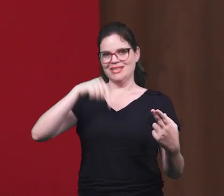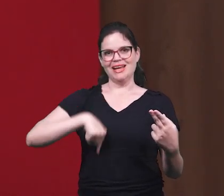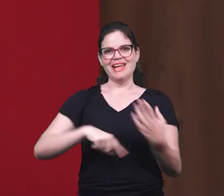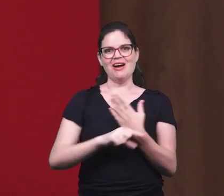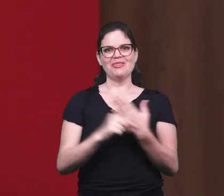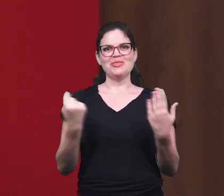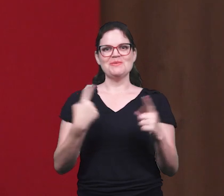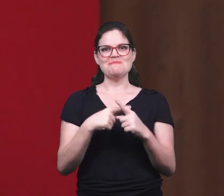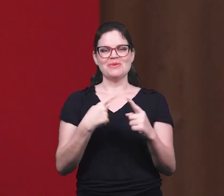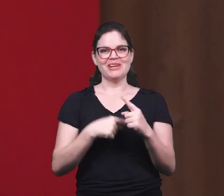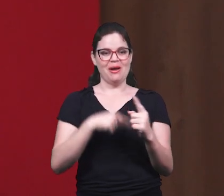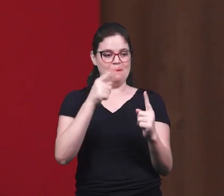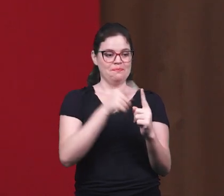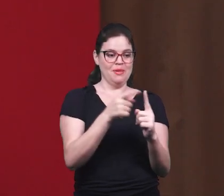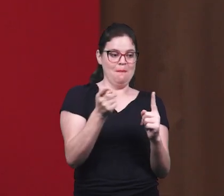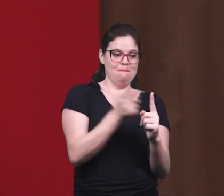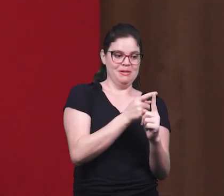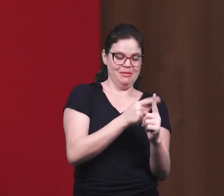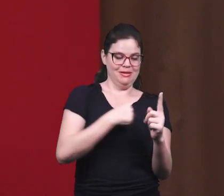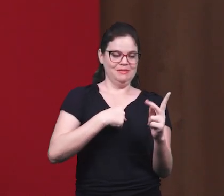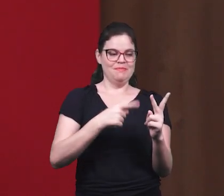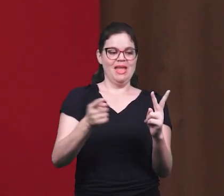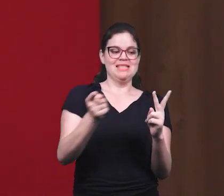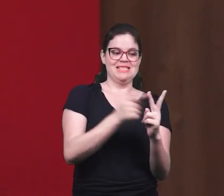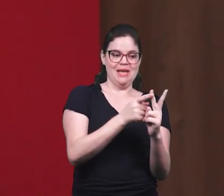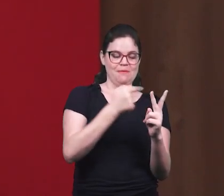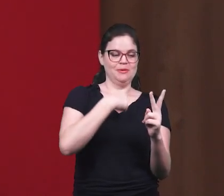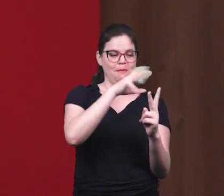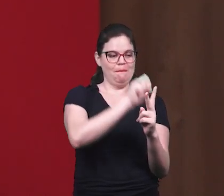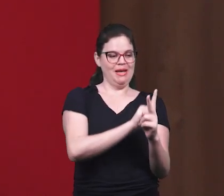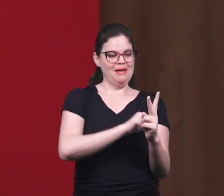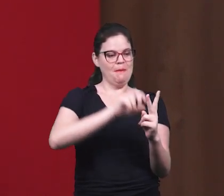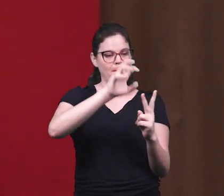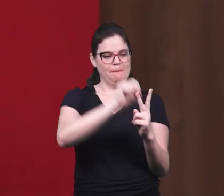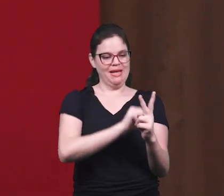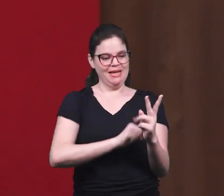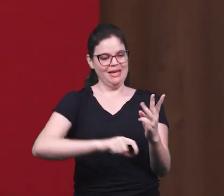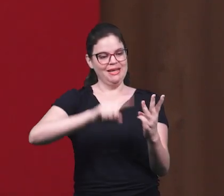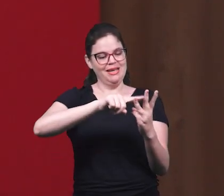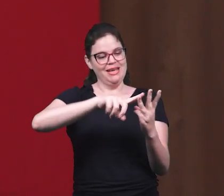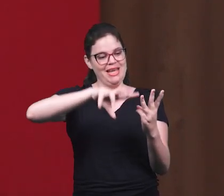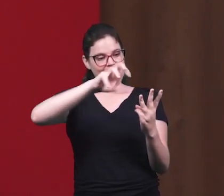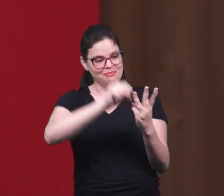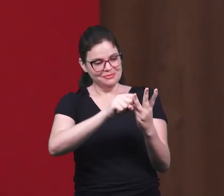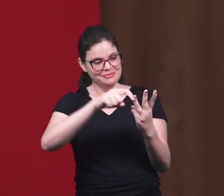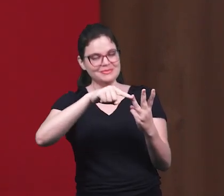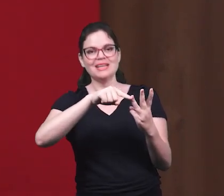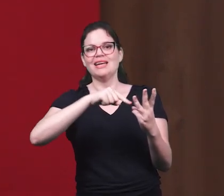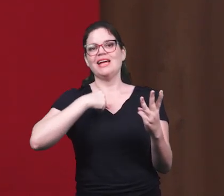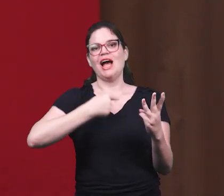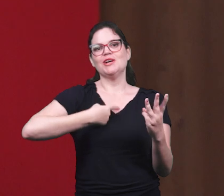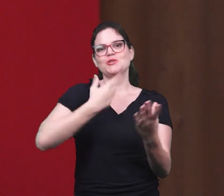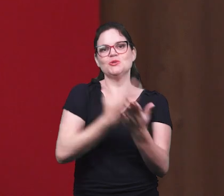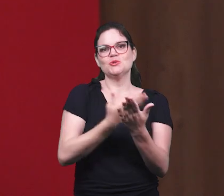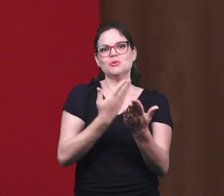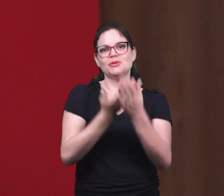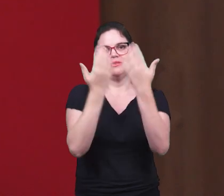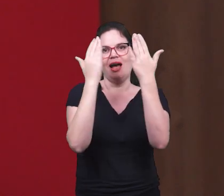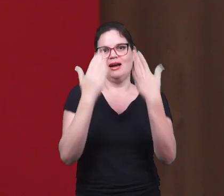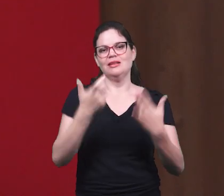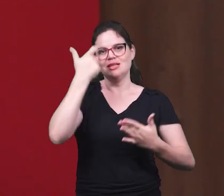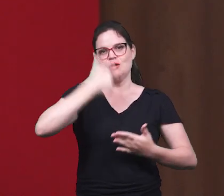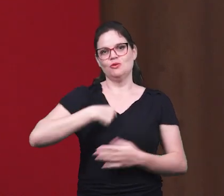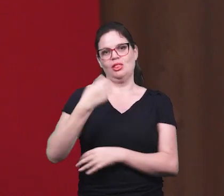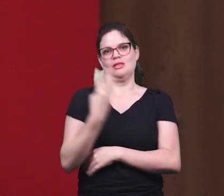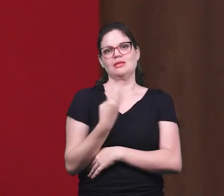fonte terciária, porque quem está pegando o Eusébio está pegando o outro que falou de outro. Então, a gente já está fazendo uma